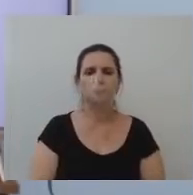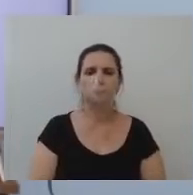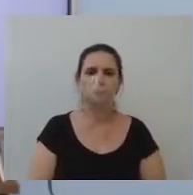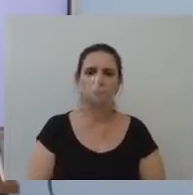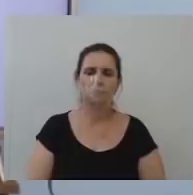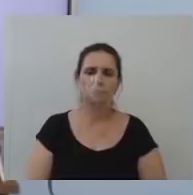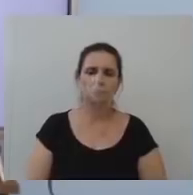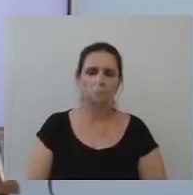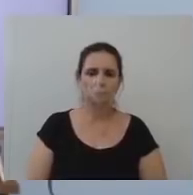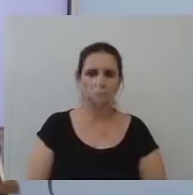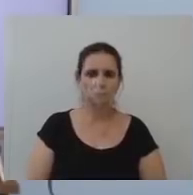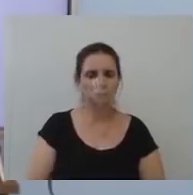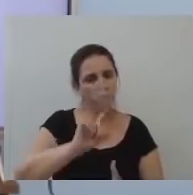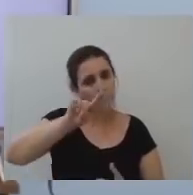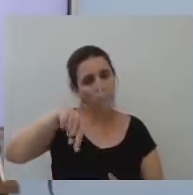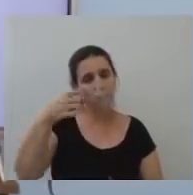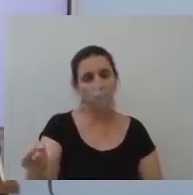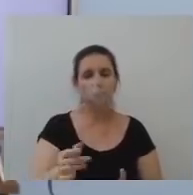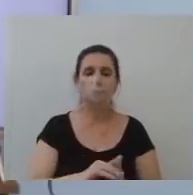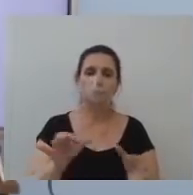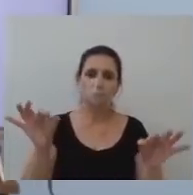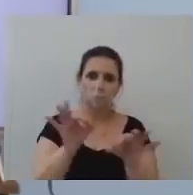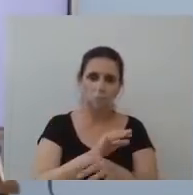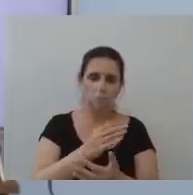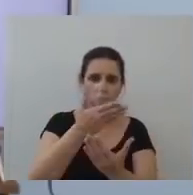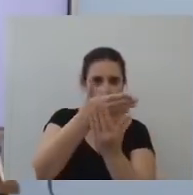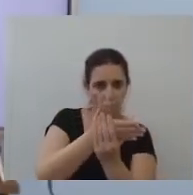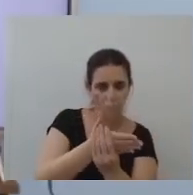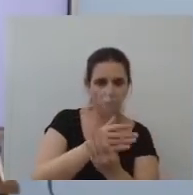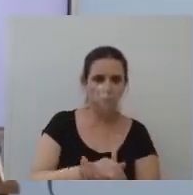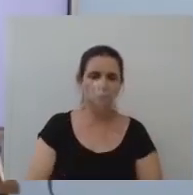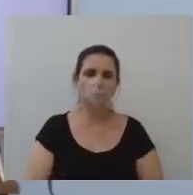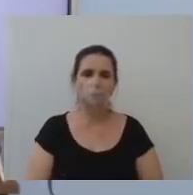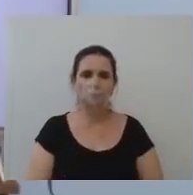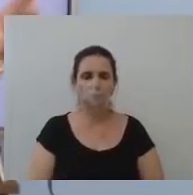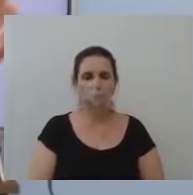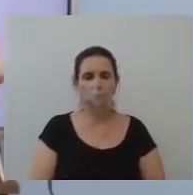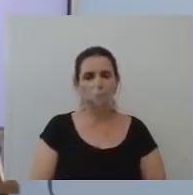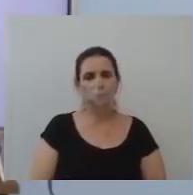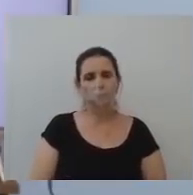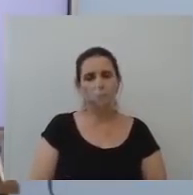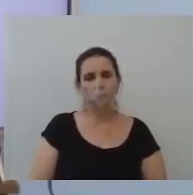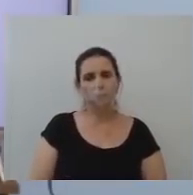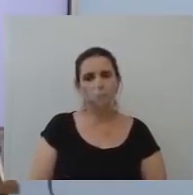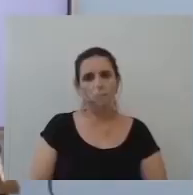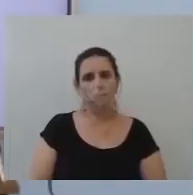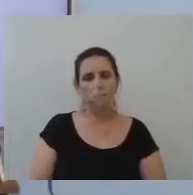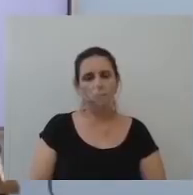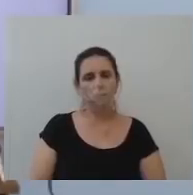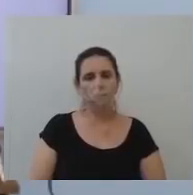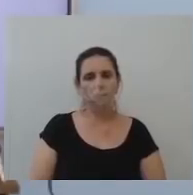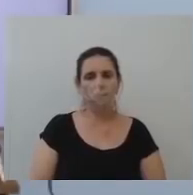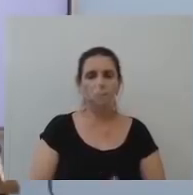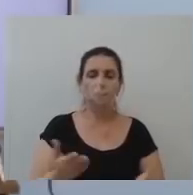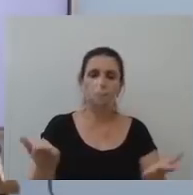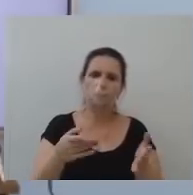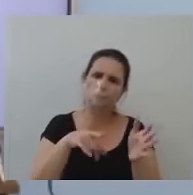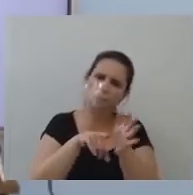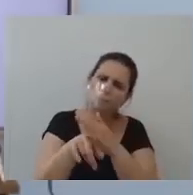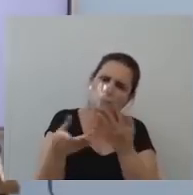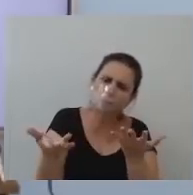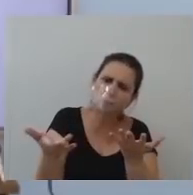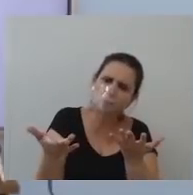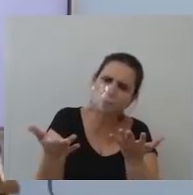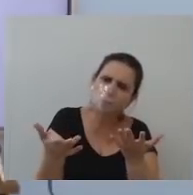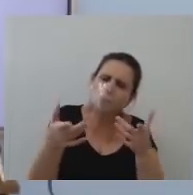bom? Depois de feito, né, minha artimanha, aí vem a pergunta, né,